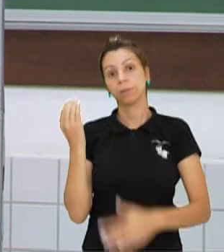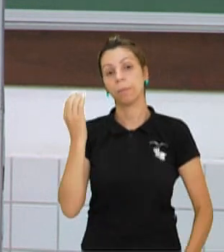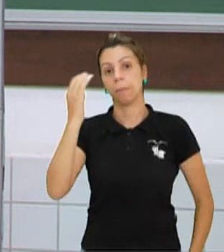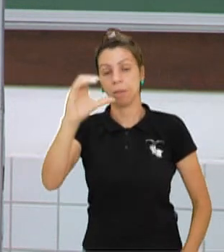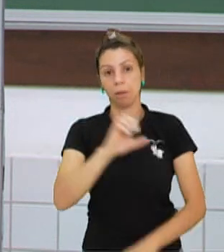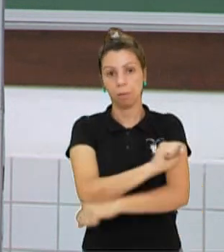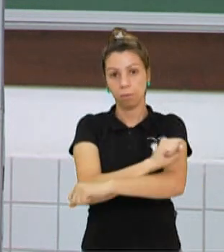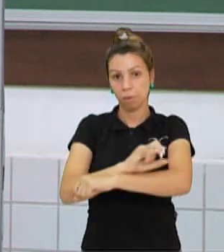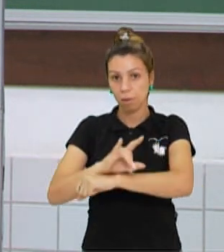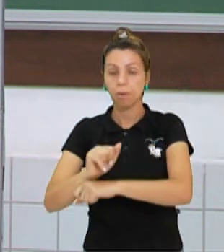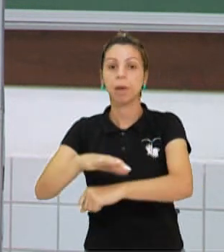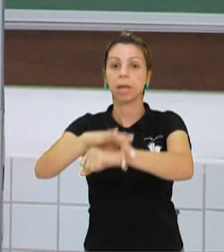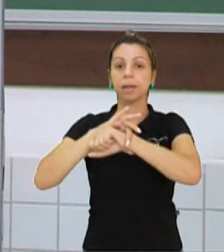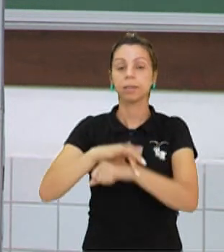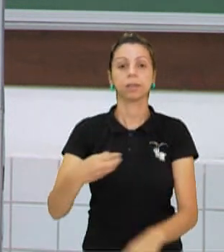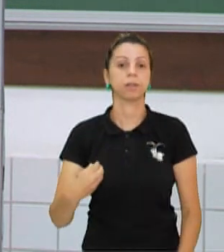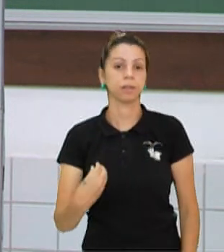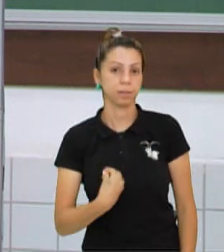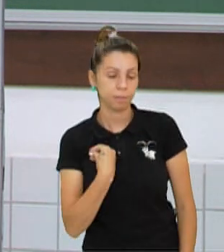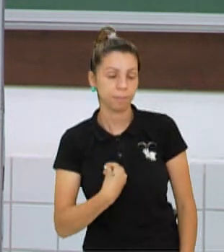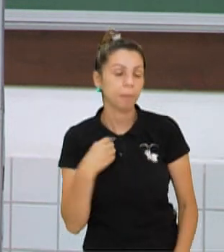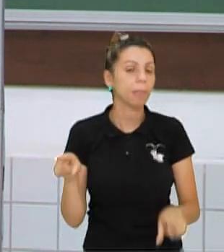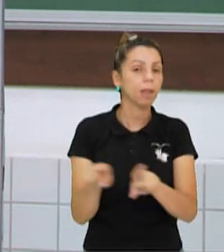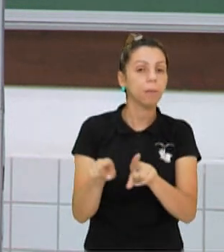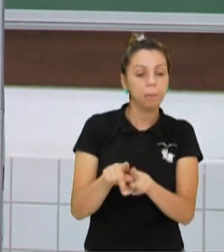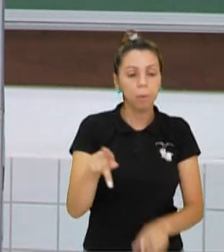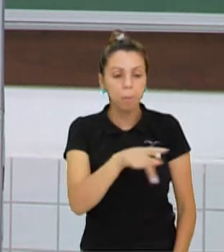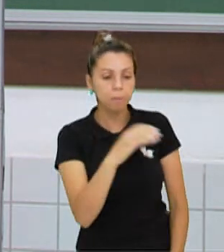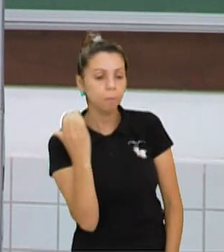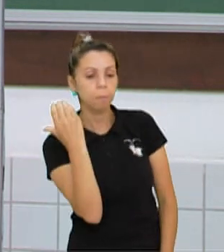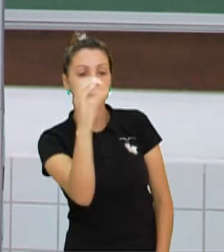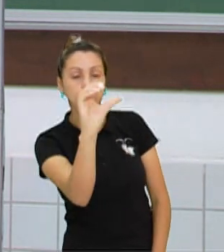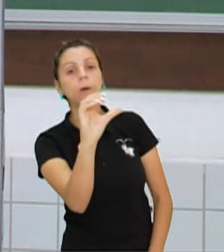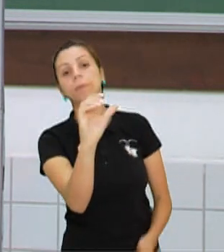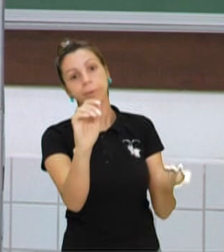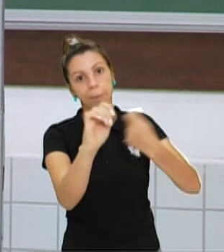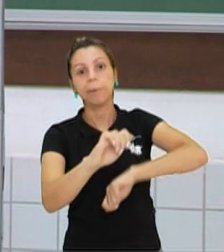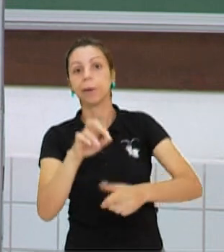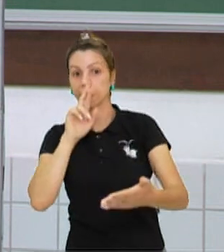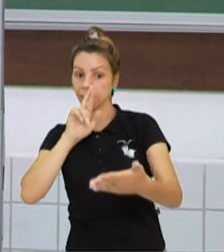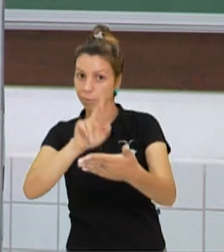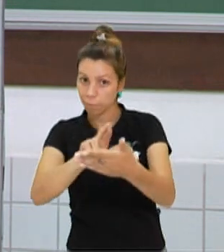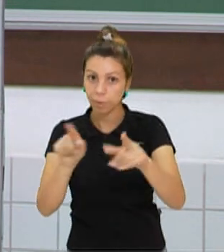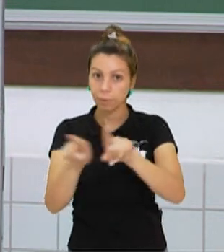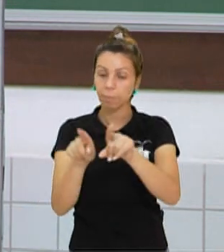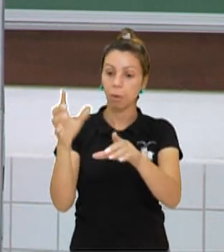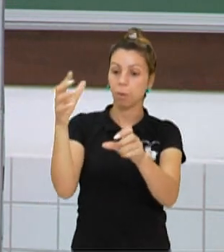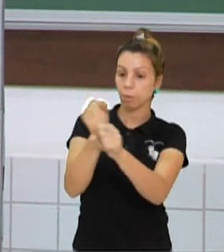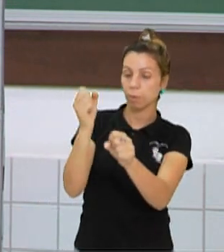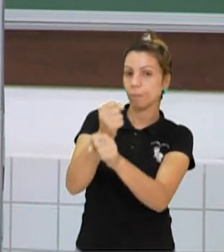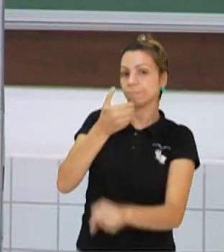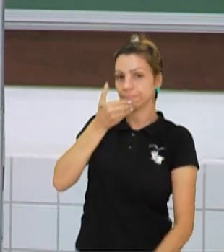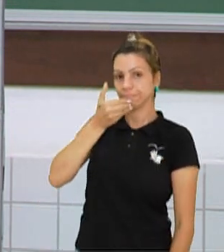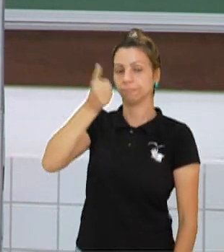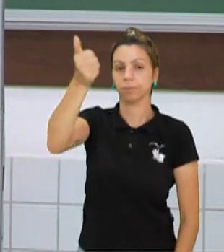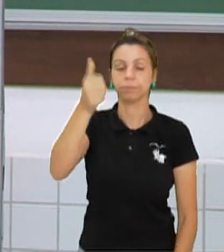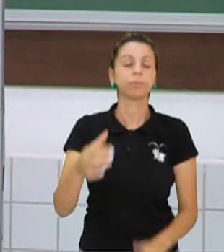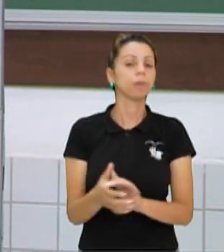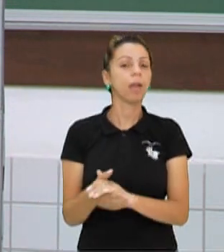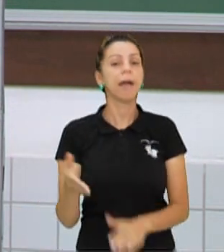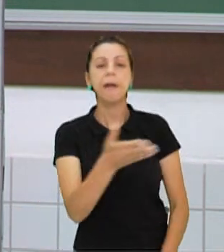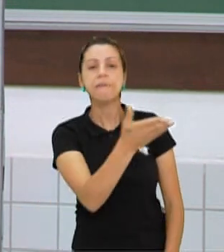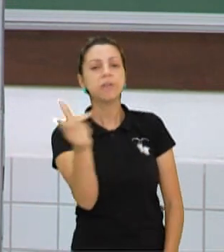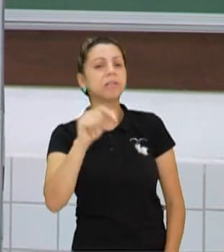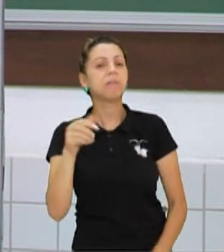sede para garantir a sua presença. E caso o seu professor também poste uma atividade, você faça para garantir uma nota melhor para você. Já você que não